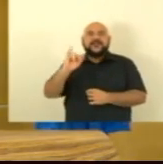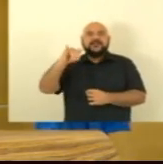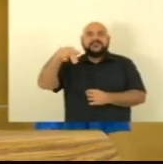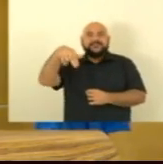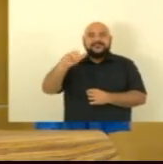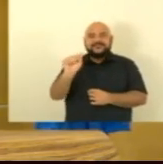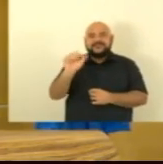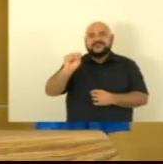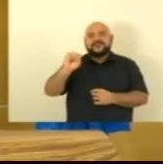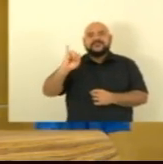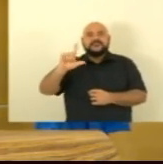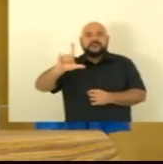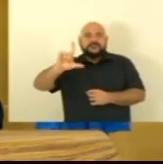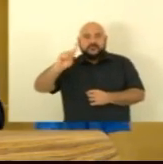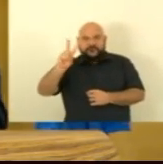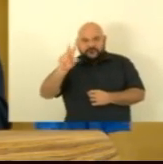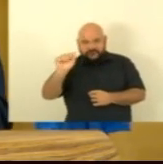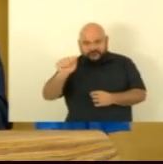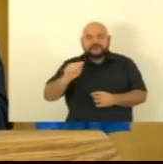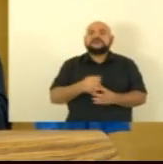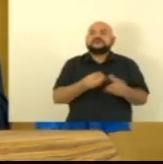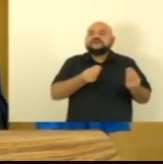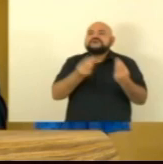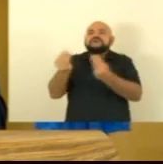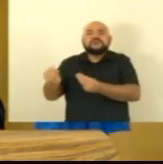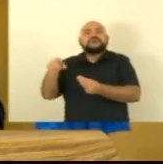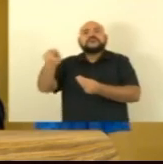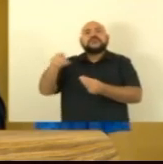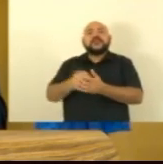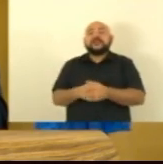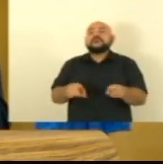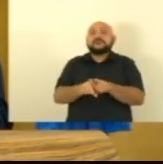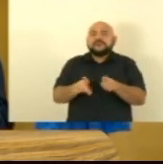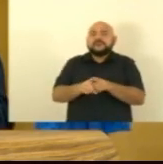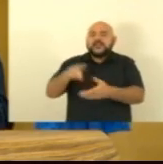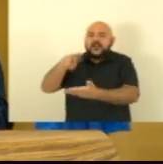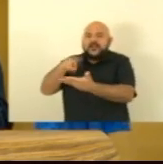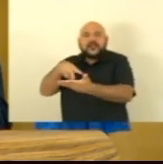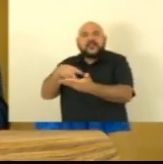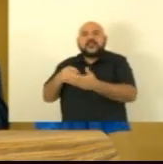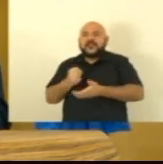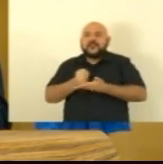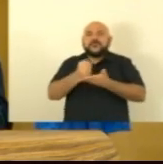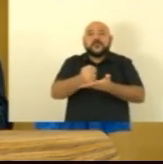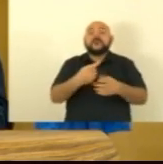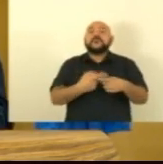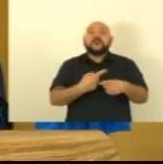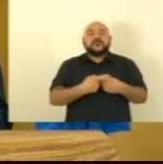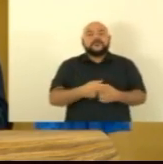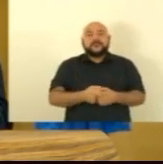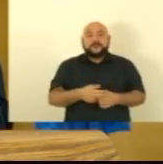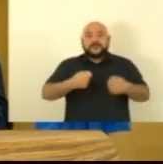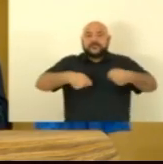Wellington, o senhor também está batalhando por isso junto comigo, porque nós precisamos melhorar a entrada do Parque do